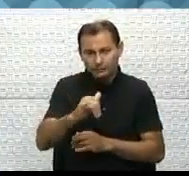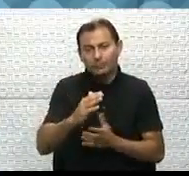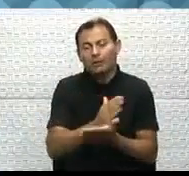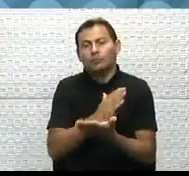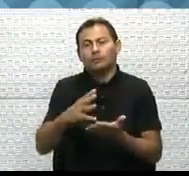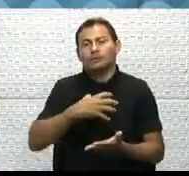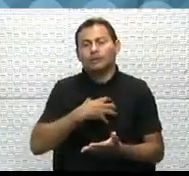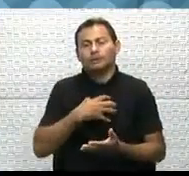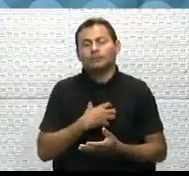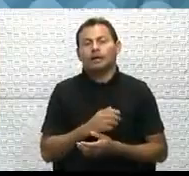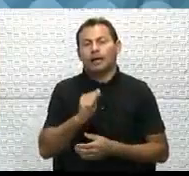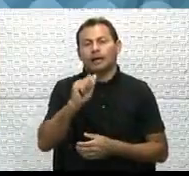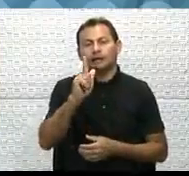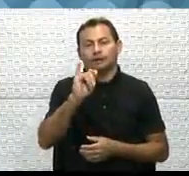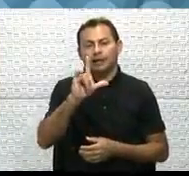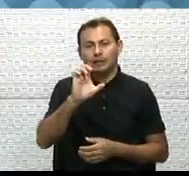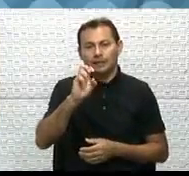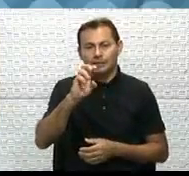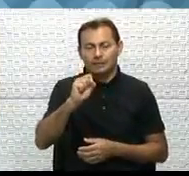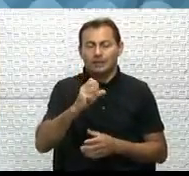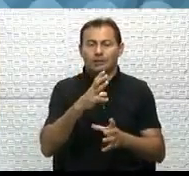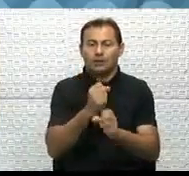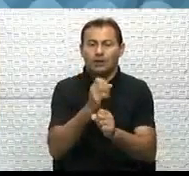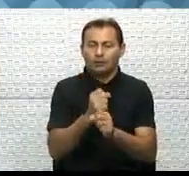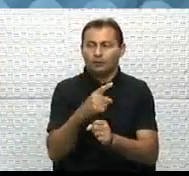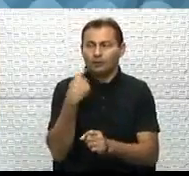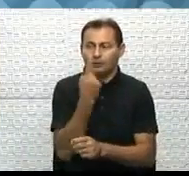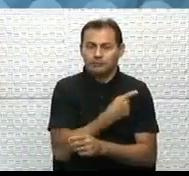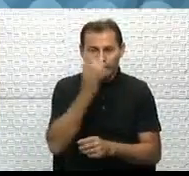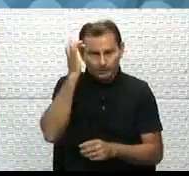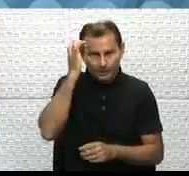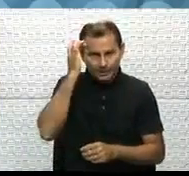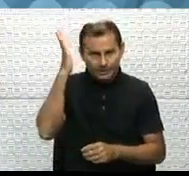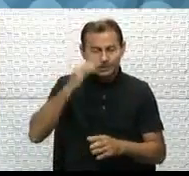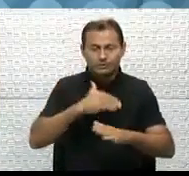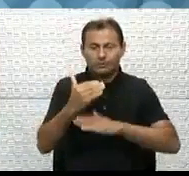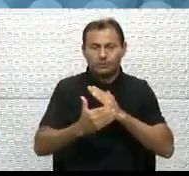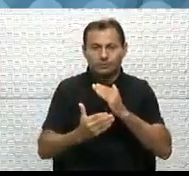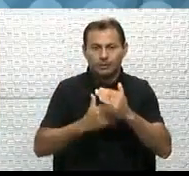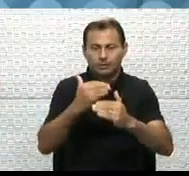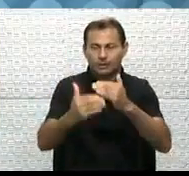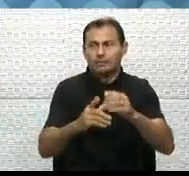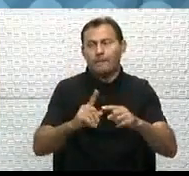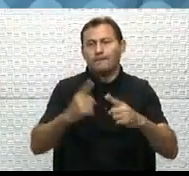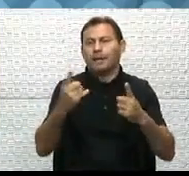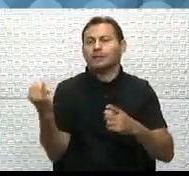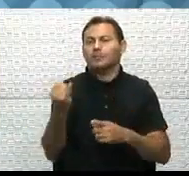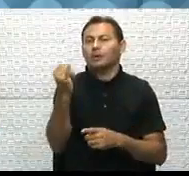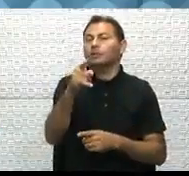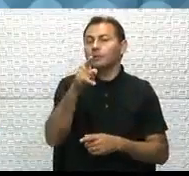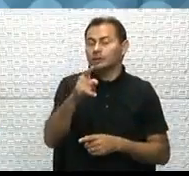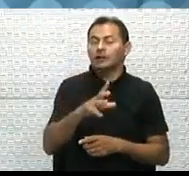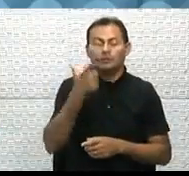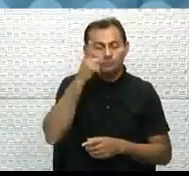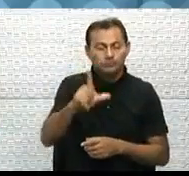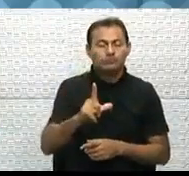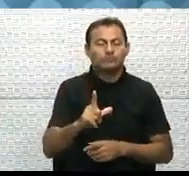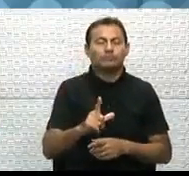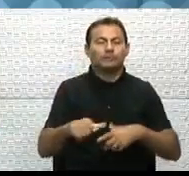algum modo agiliza os nossos cálculos, facilita todo o processo. Mas é importante que você